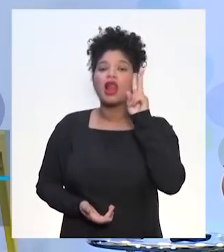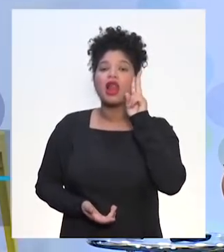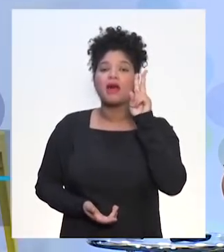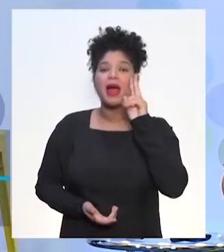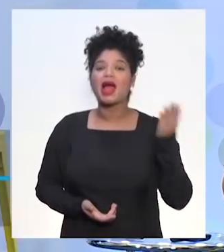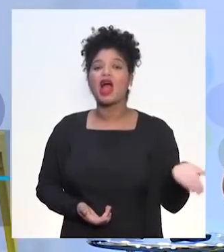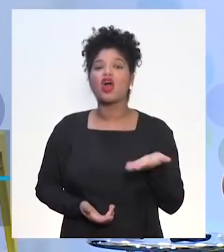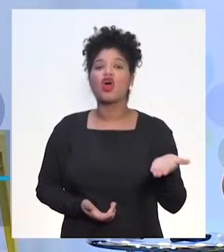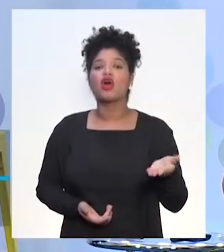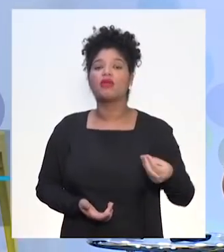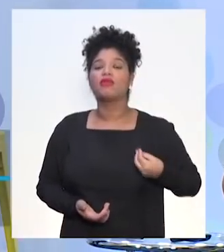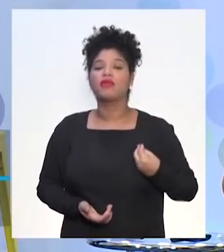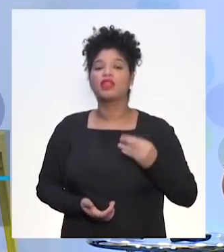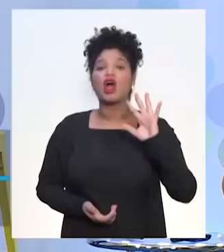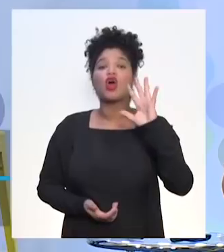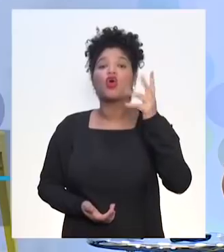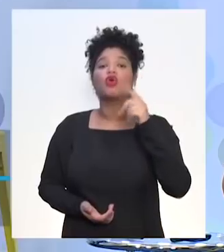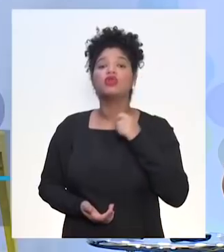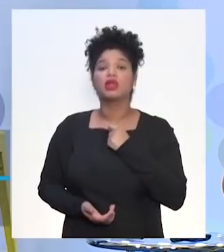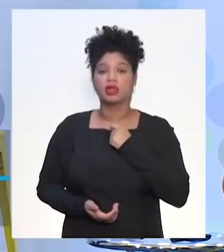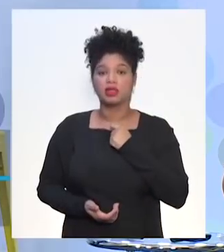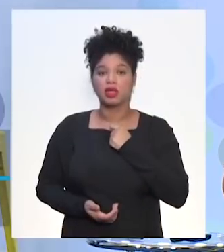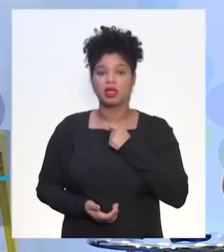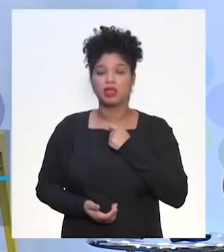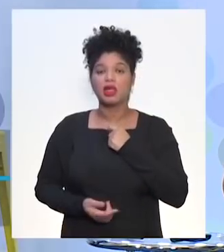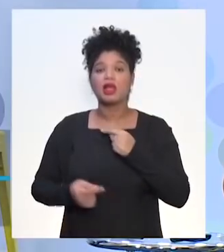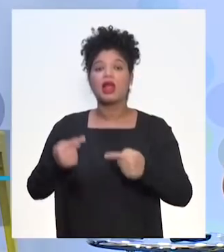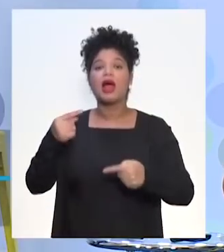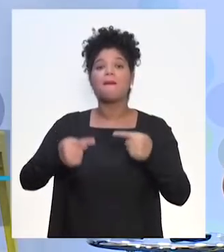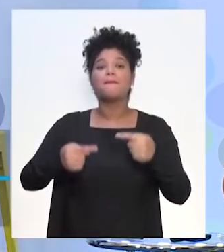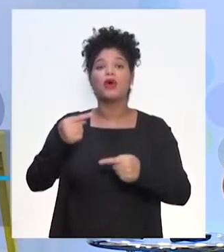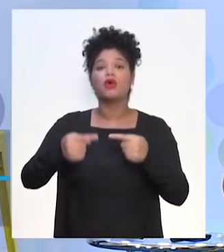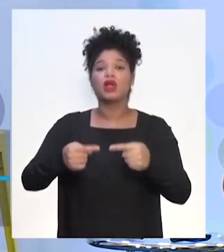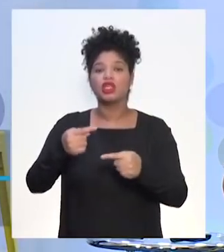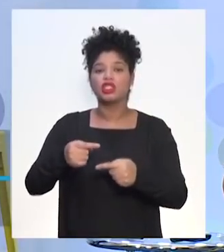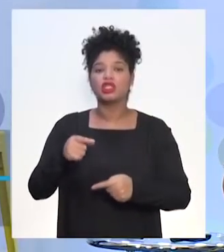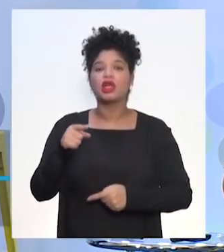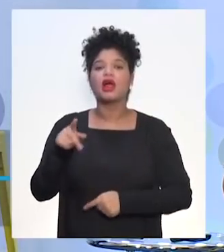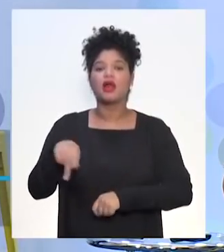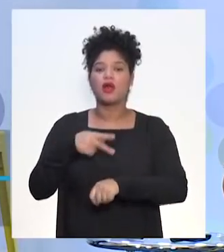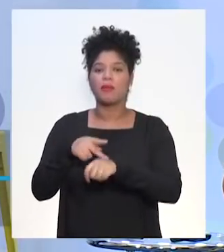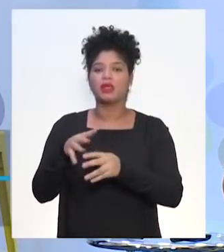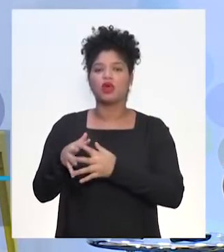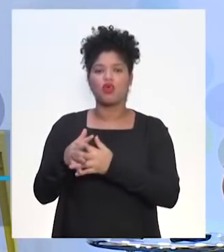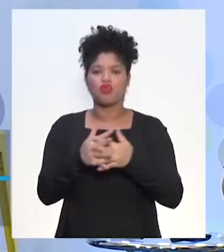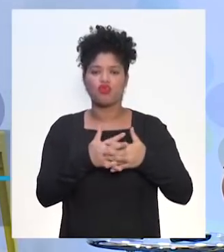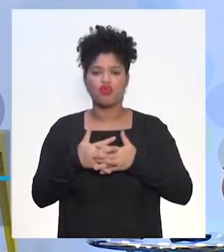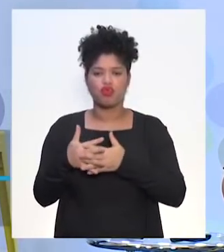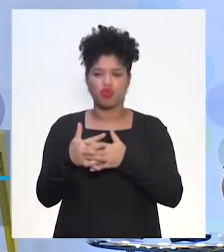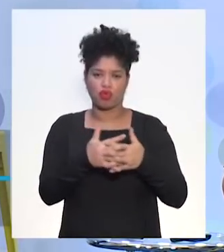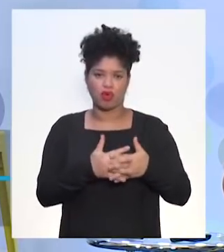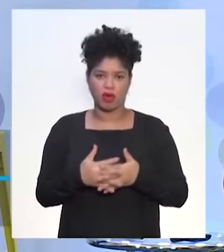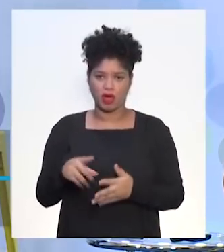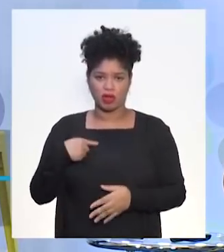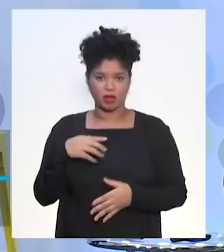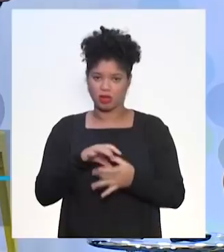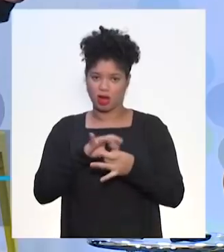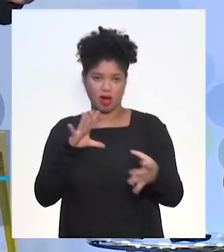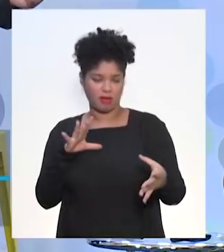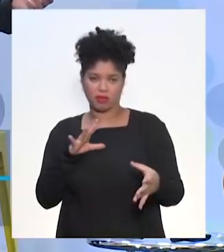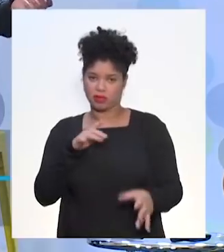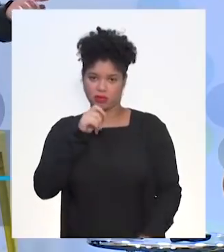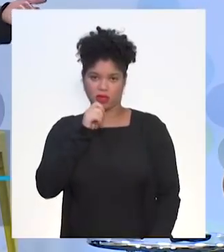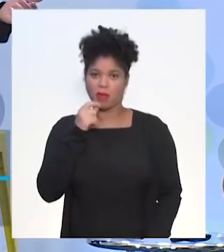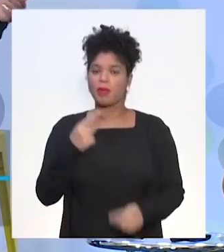fenômenos recentes que aconteceram na política norte-americana. E que a gente não se livrou tanto assim, porque, inclusive, muitos